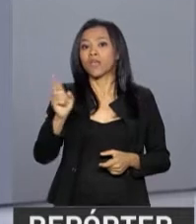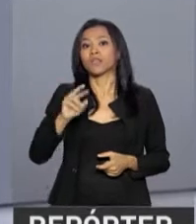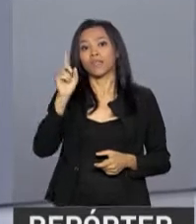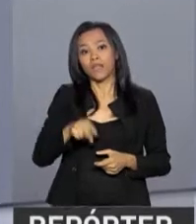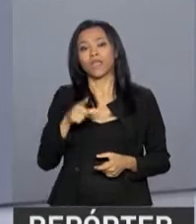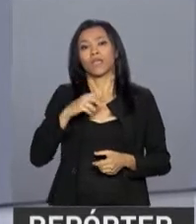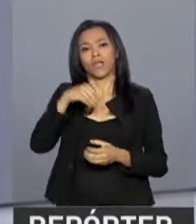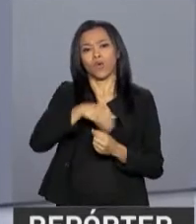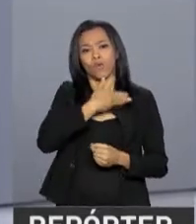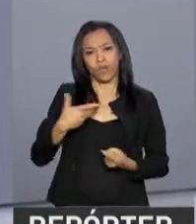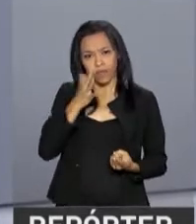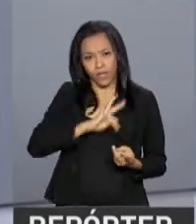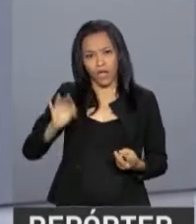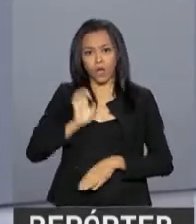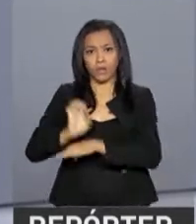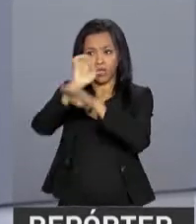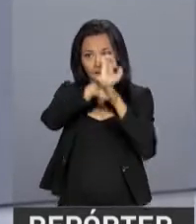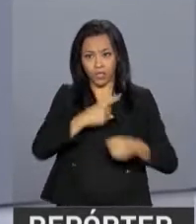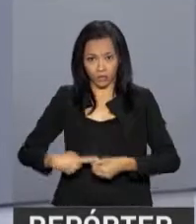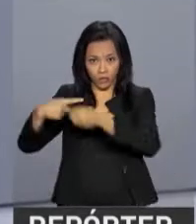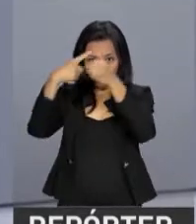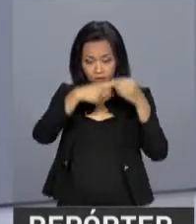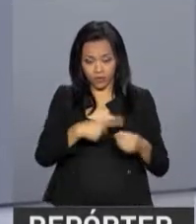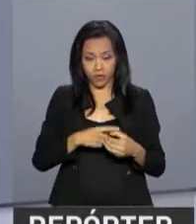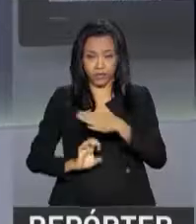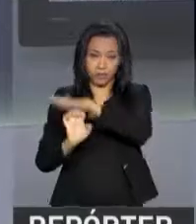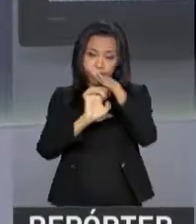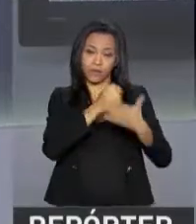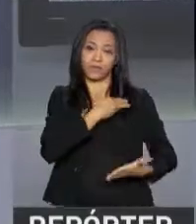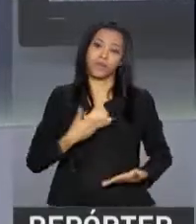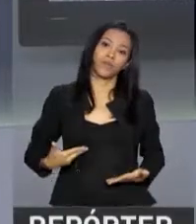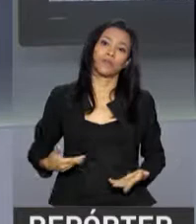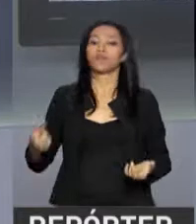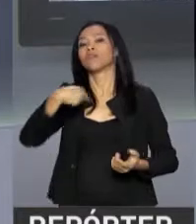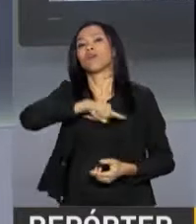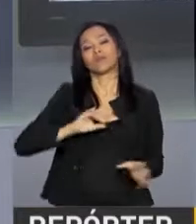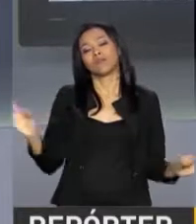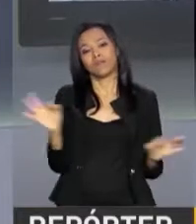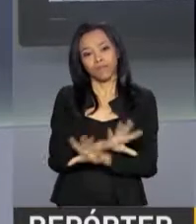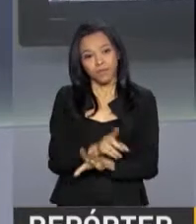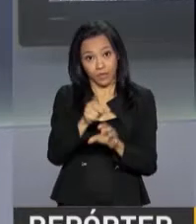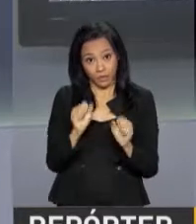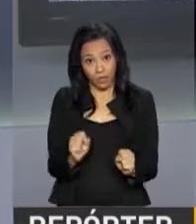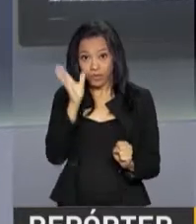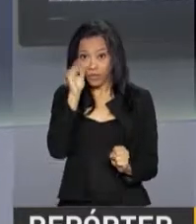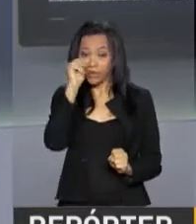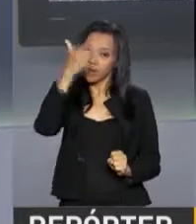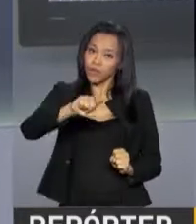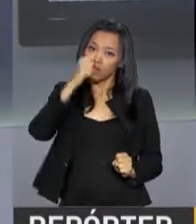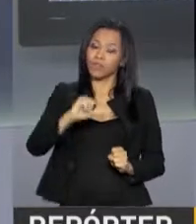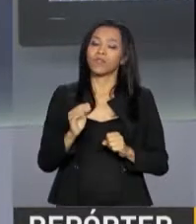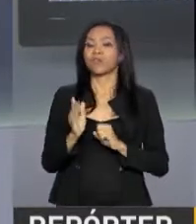governo federal estados municípios e empresas estatais nós ficamos por aqui você pode ver as reportagens no